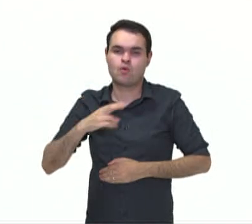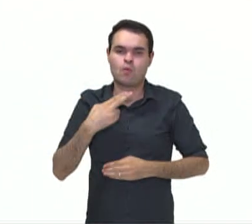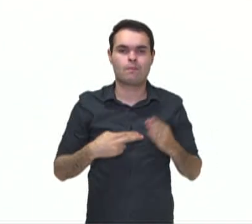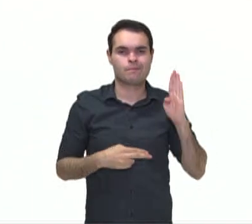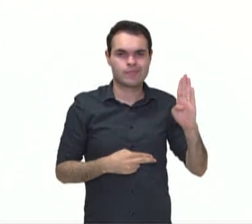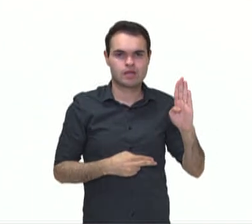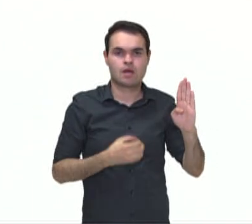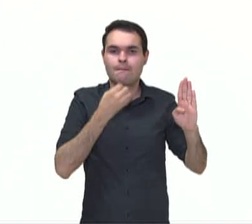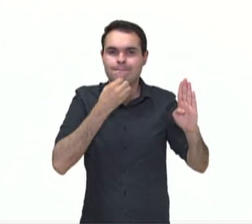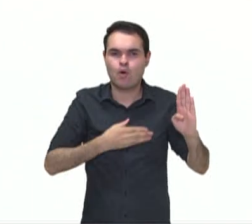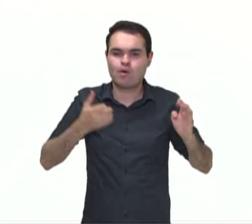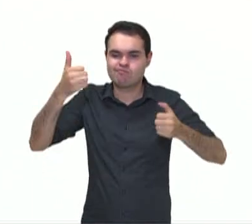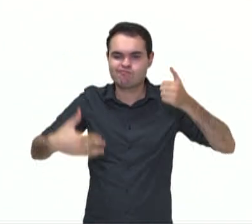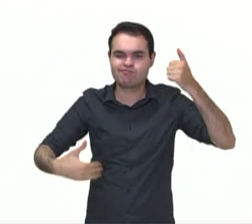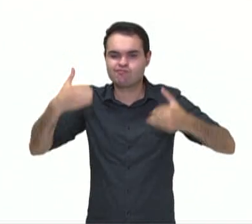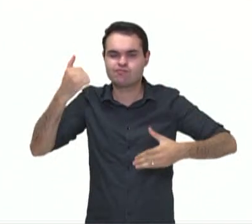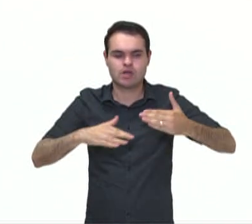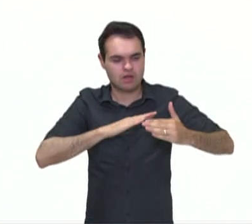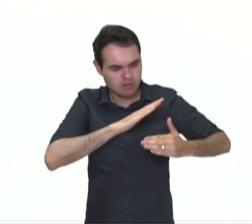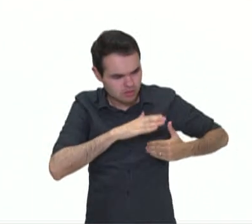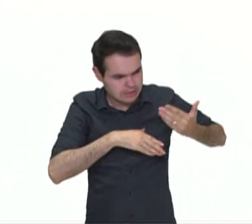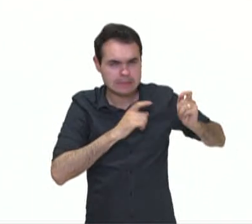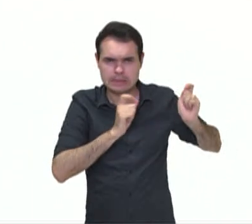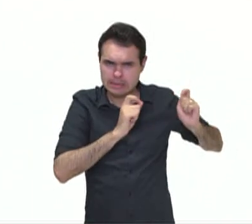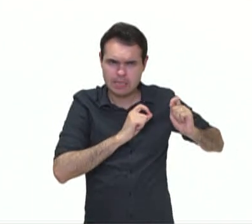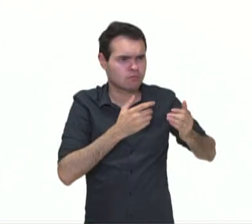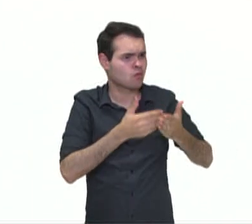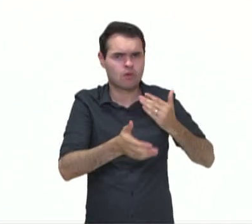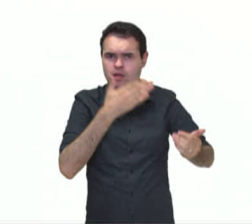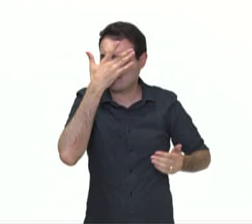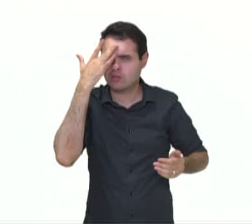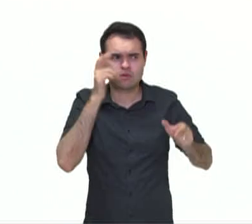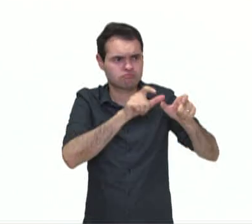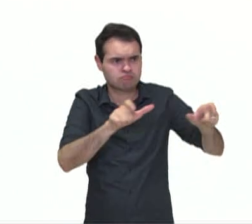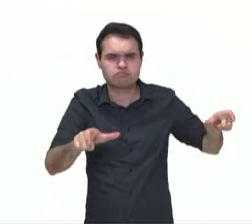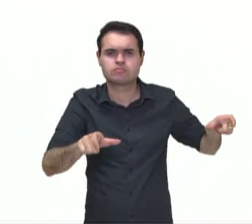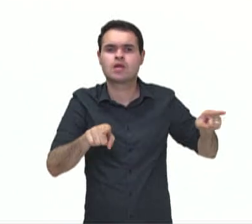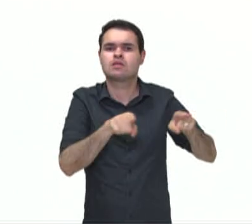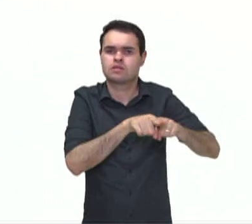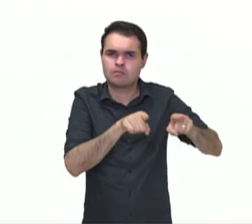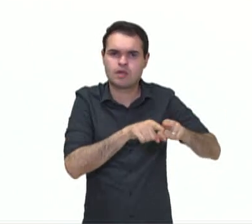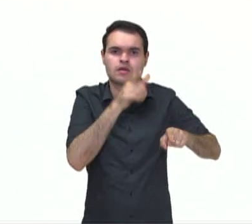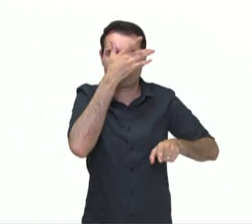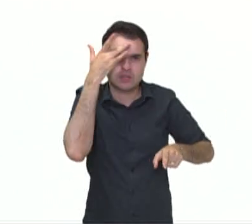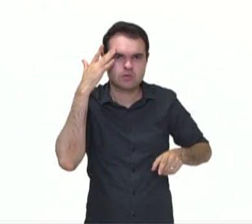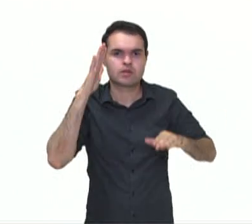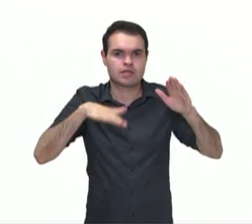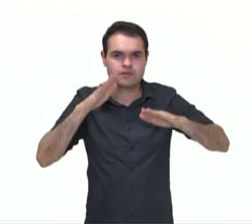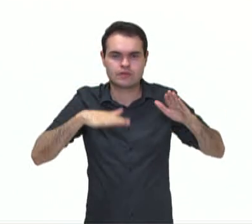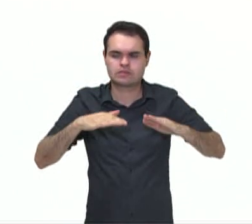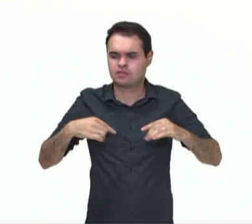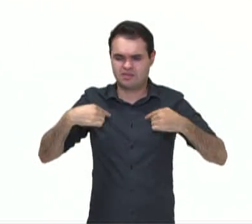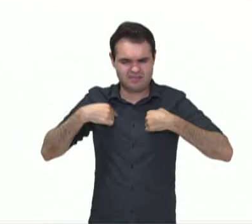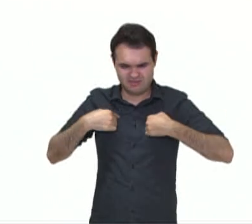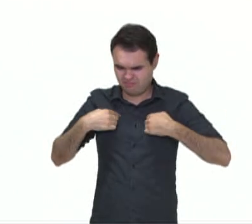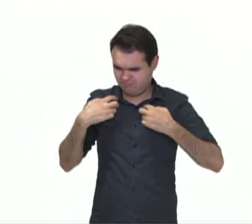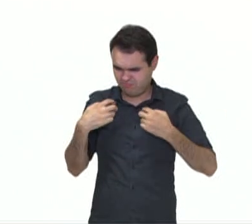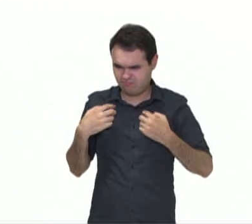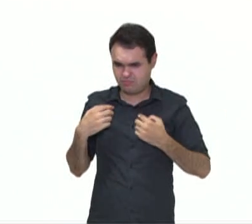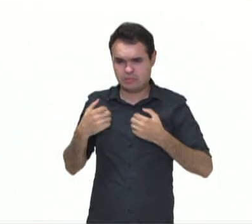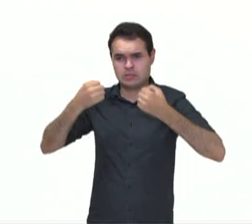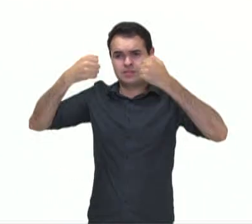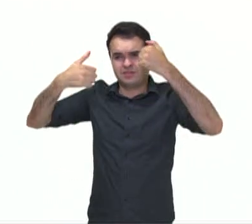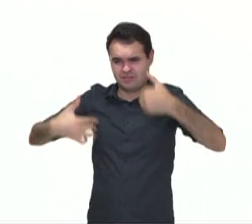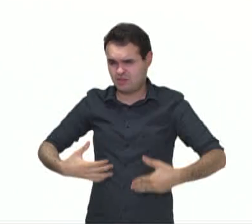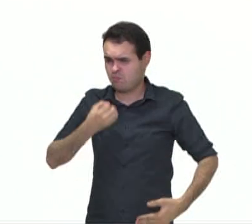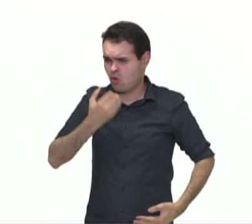B, a boa oratória pode ser desenvolvida por qualquer pessoa, inclusive por aquelas que julgam não terem vocação